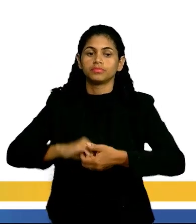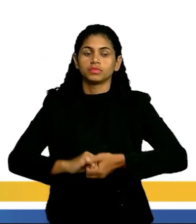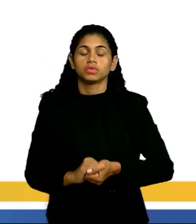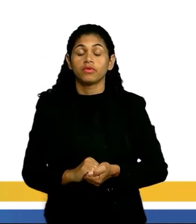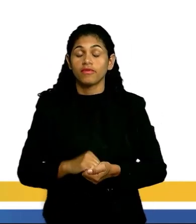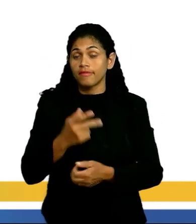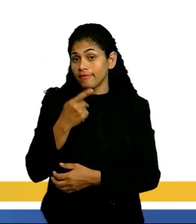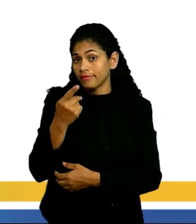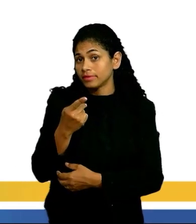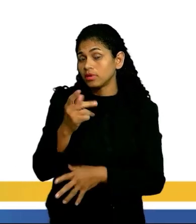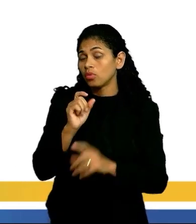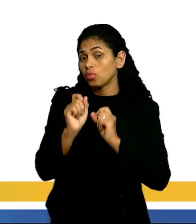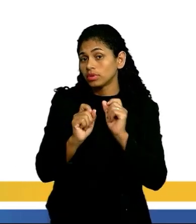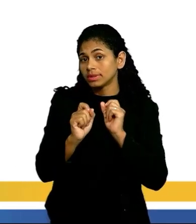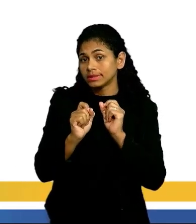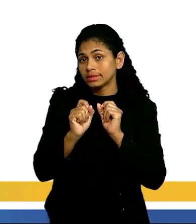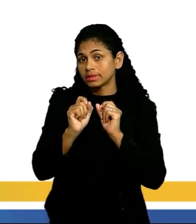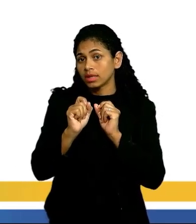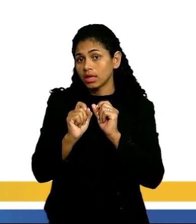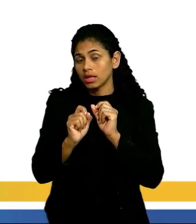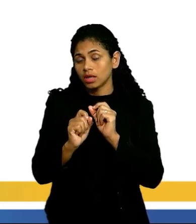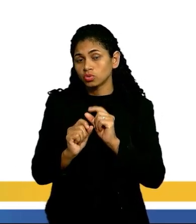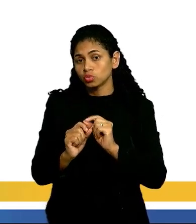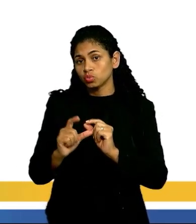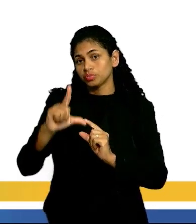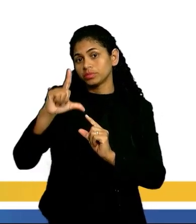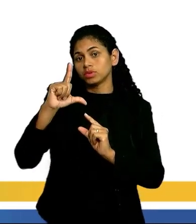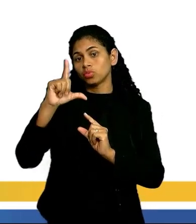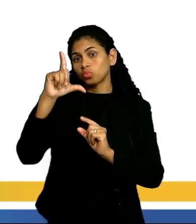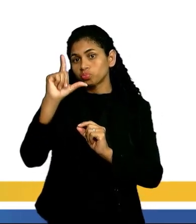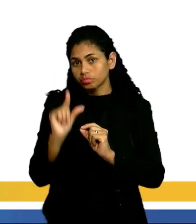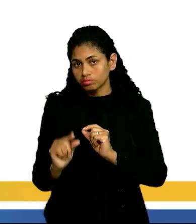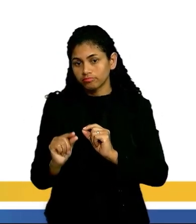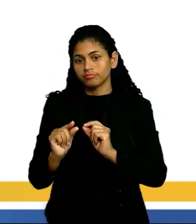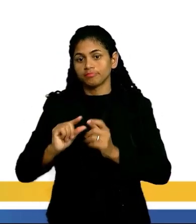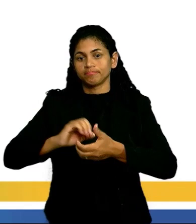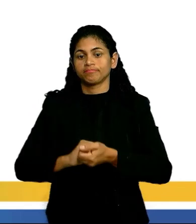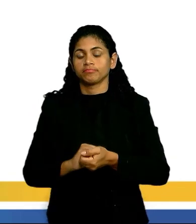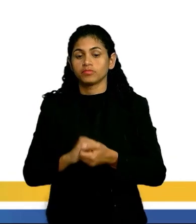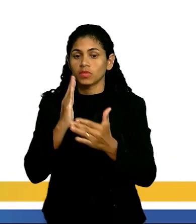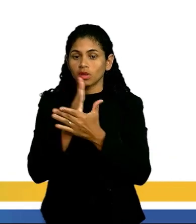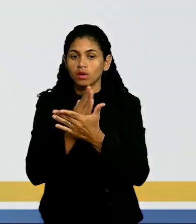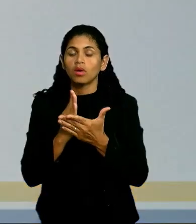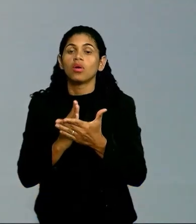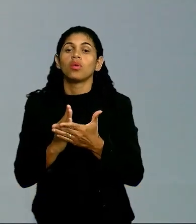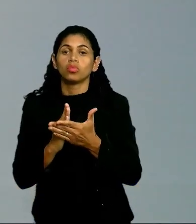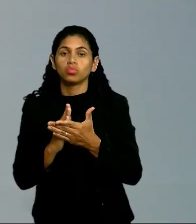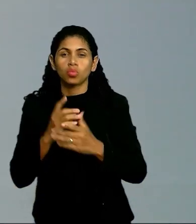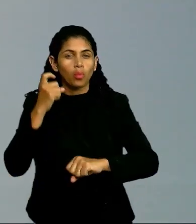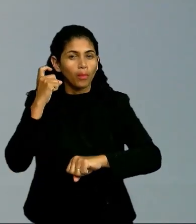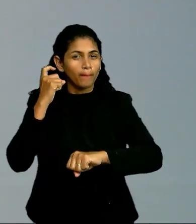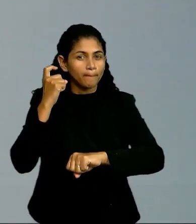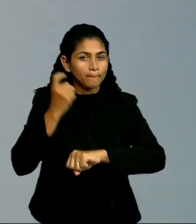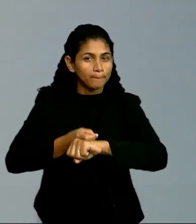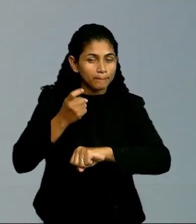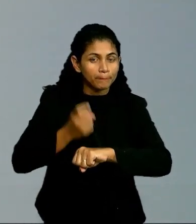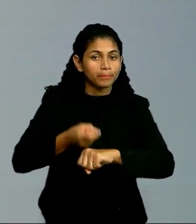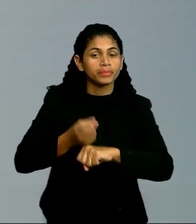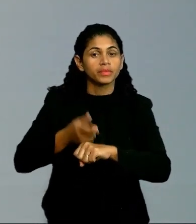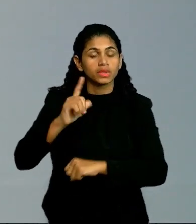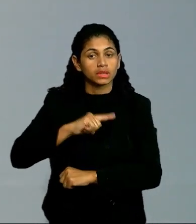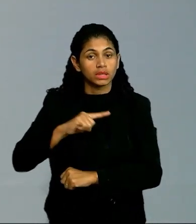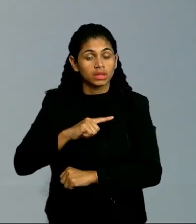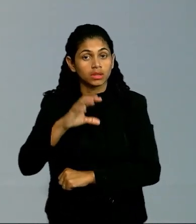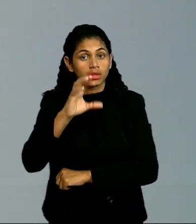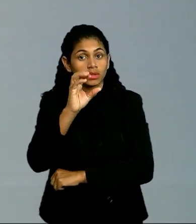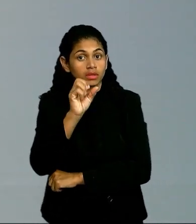reduzindo. Tudo bem? Então vamos lá. Alguns metais possuem NOxes fixos, e aí nós precisamos entender